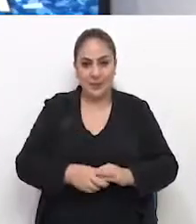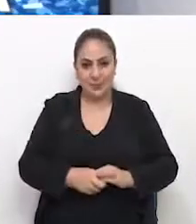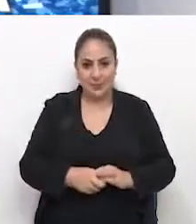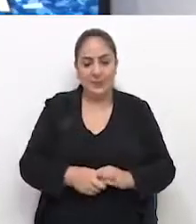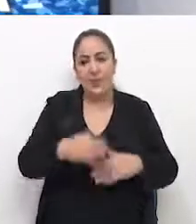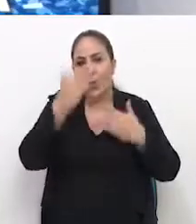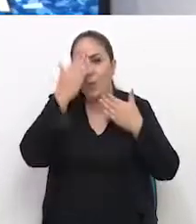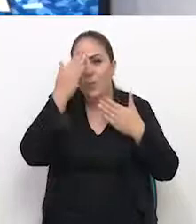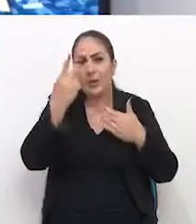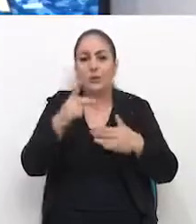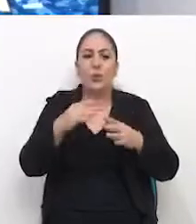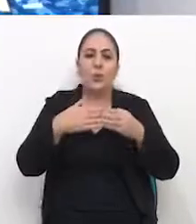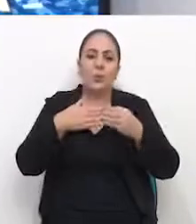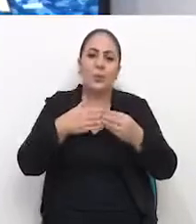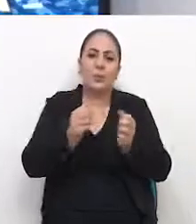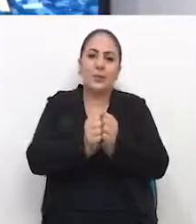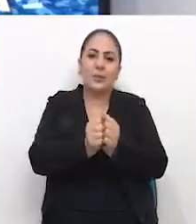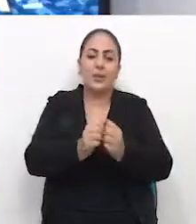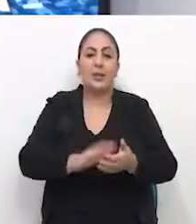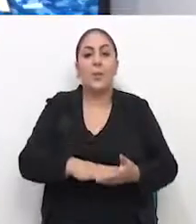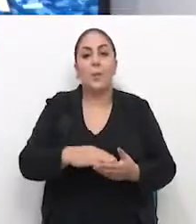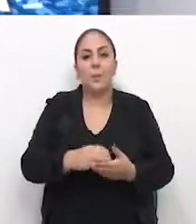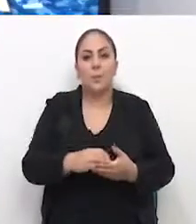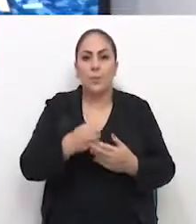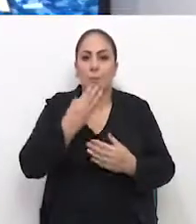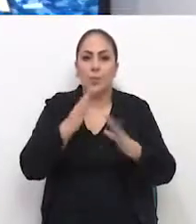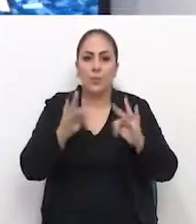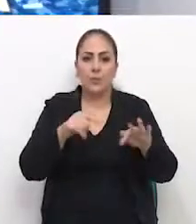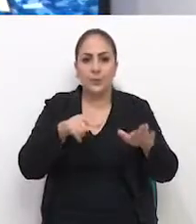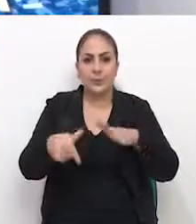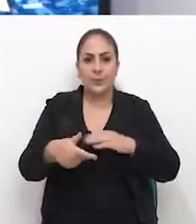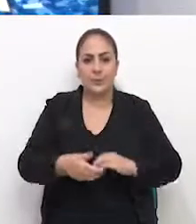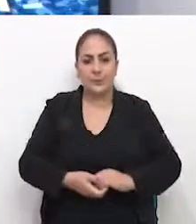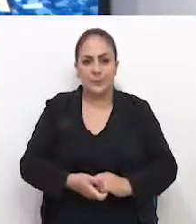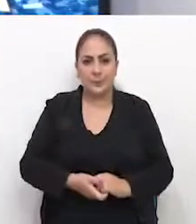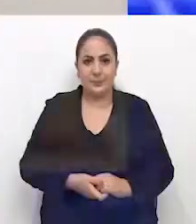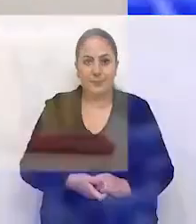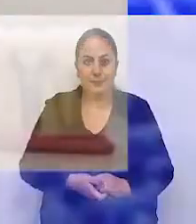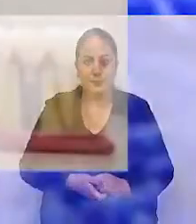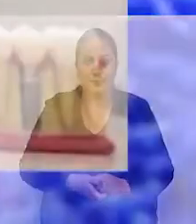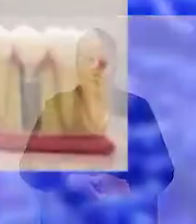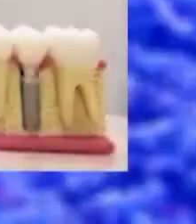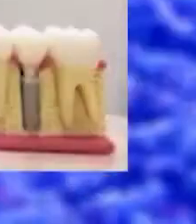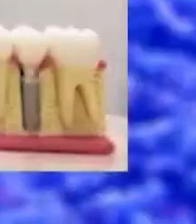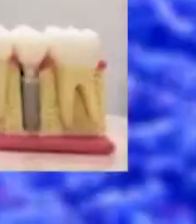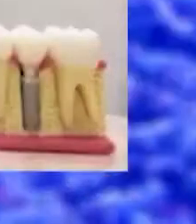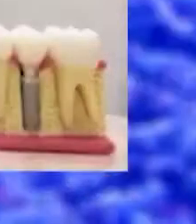sexta-feira. Obrigada pela sua companhia e um ótimo fim de semana.